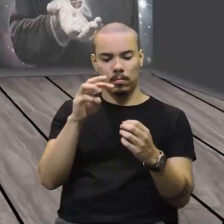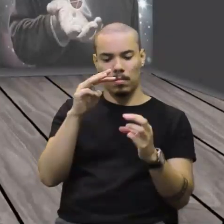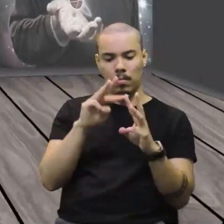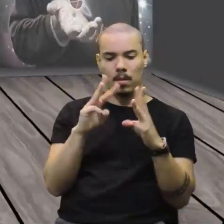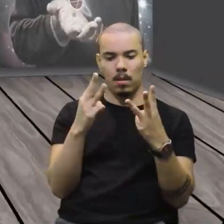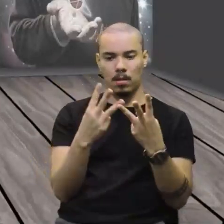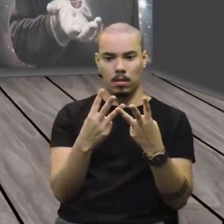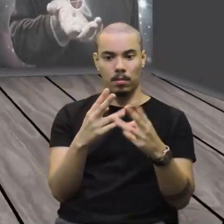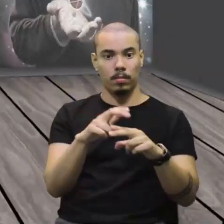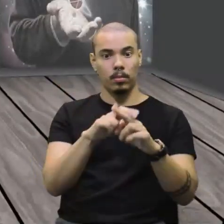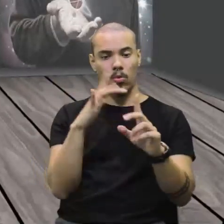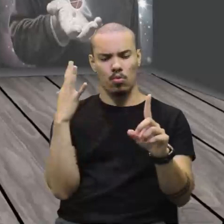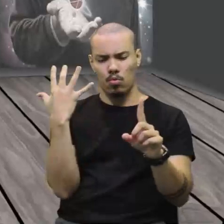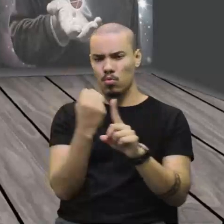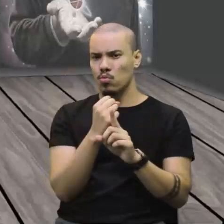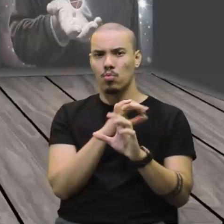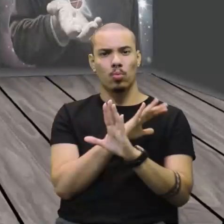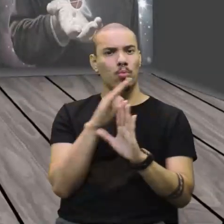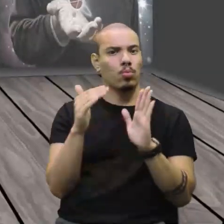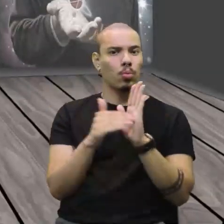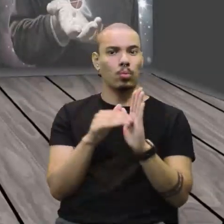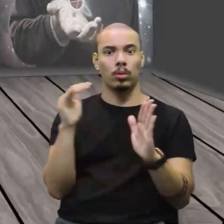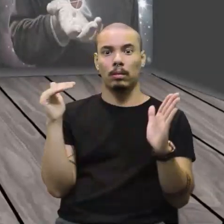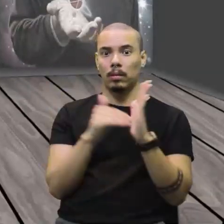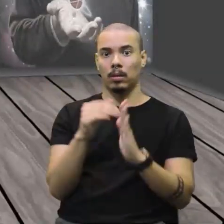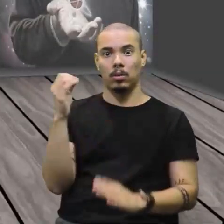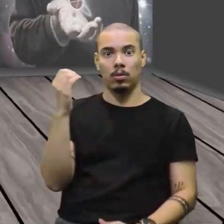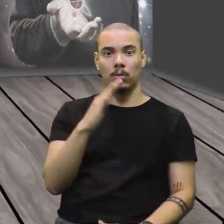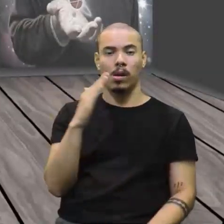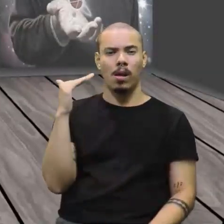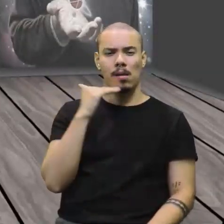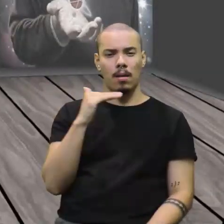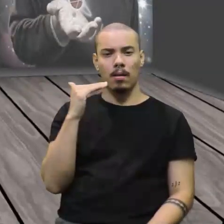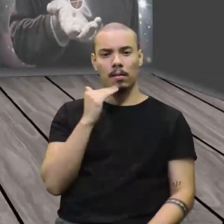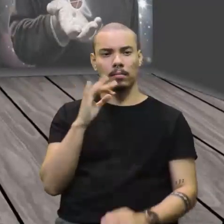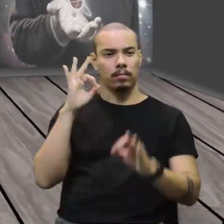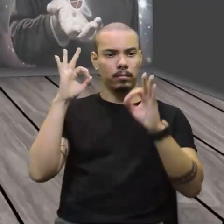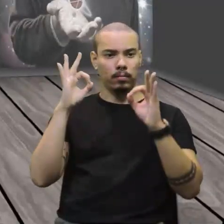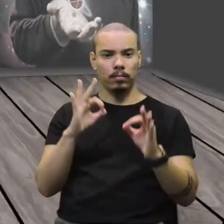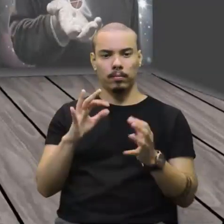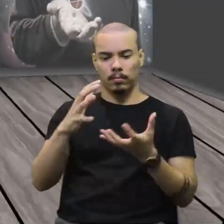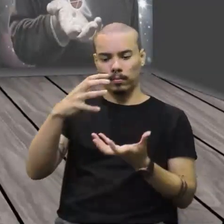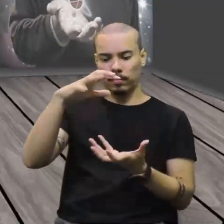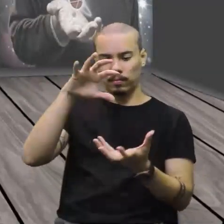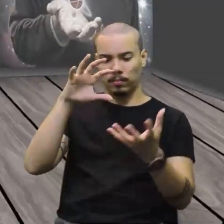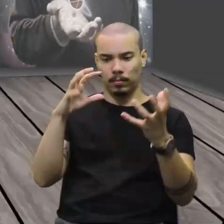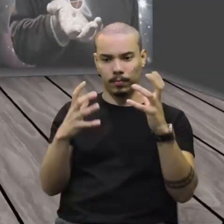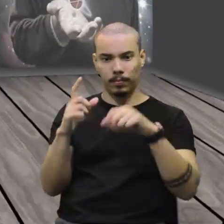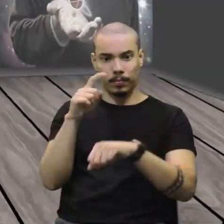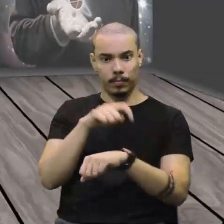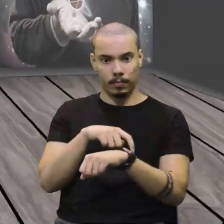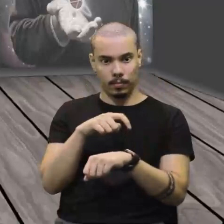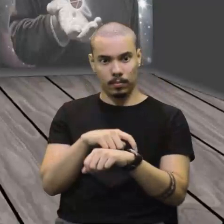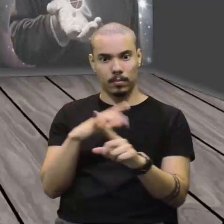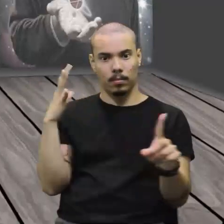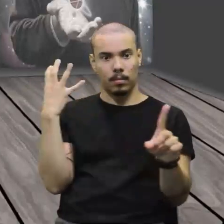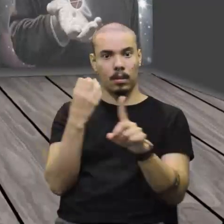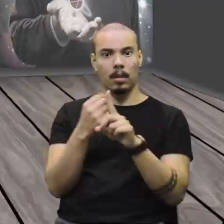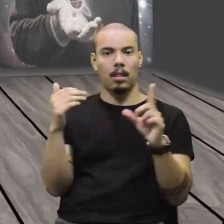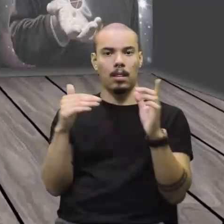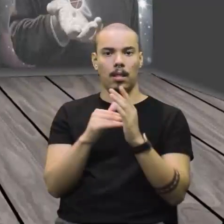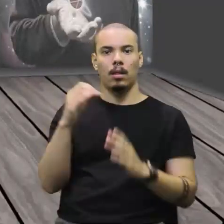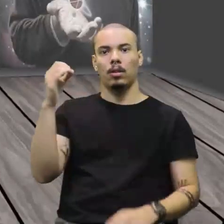ele atrai tudo até a luz, para ver que ele deforma tanto a curvatura do espaço-tempo, que ele faz o que? Ele atrai até a